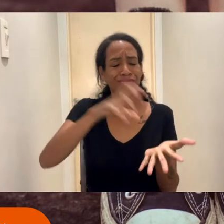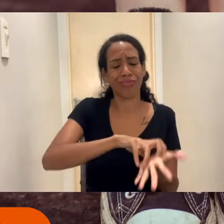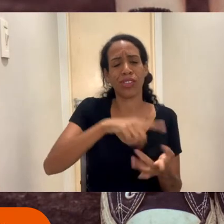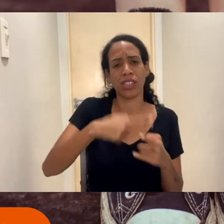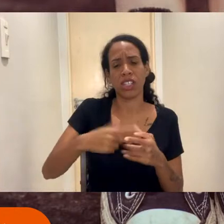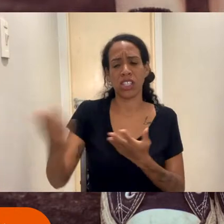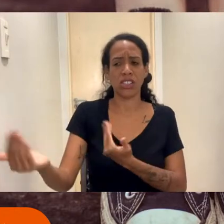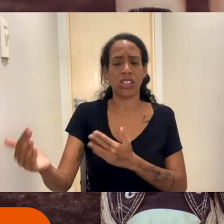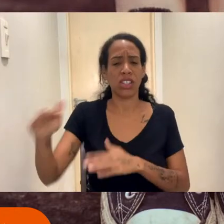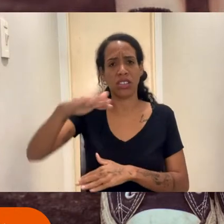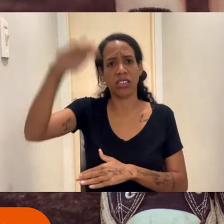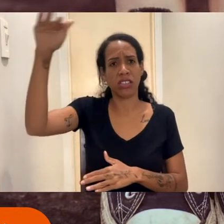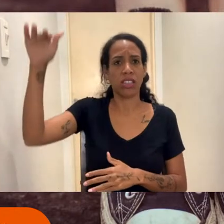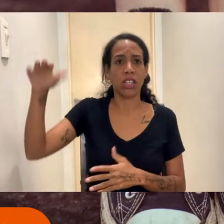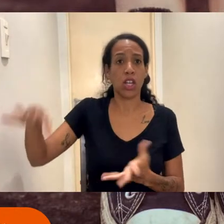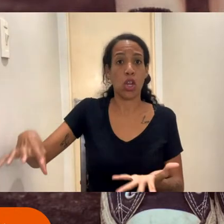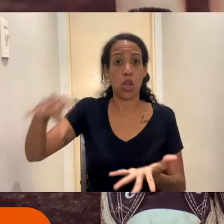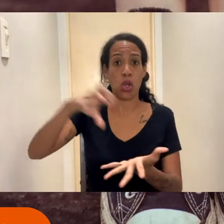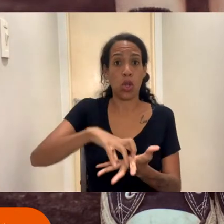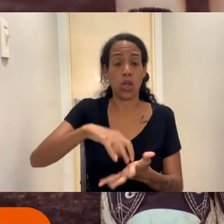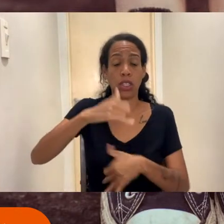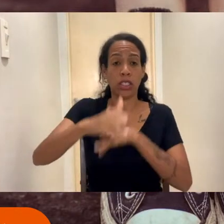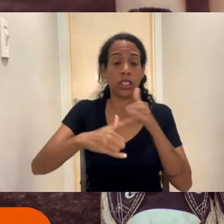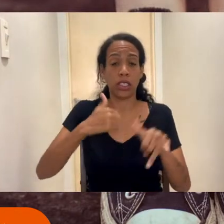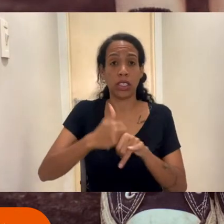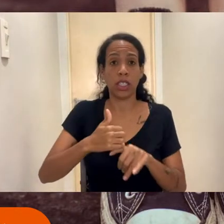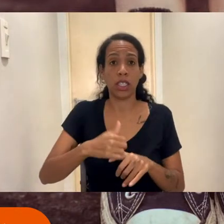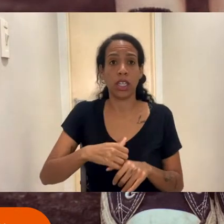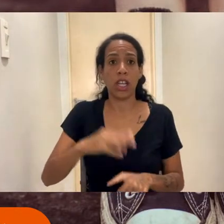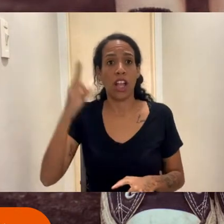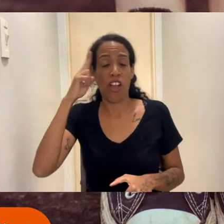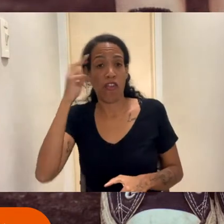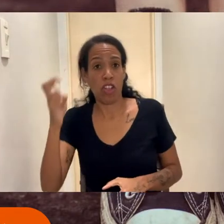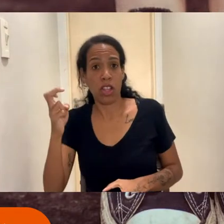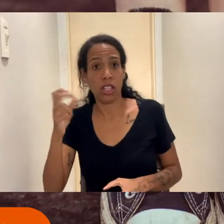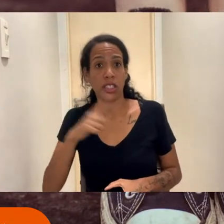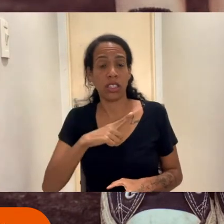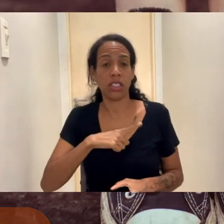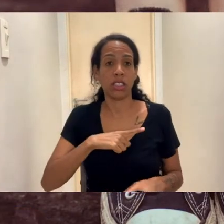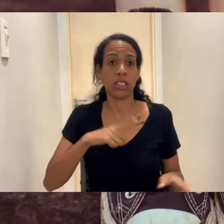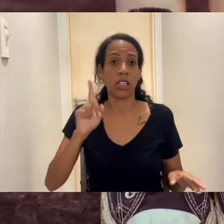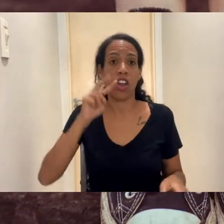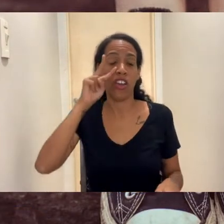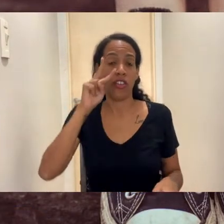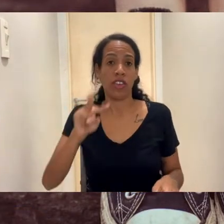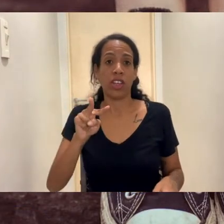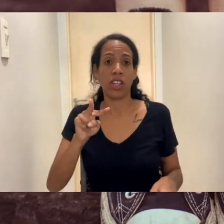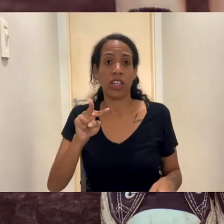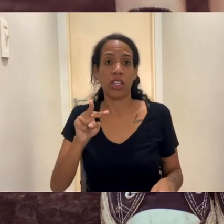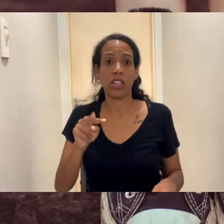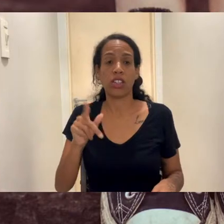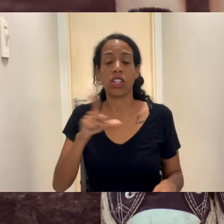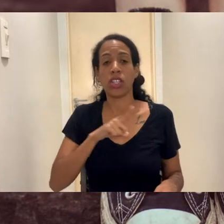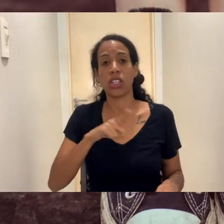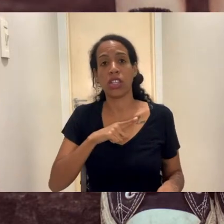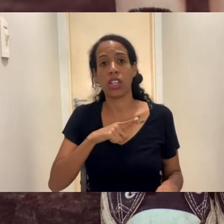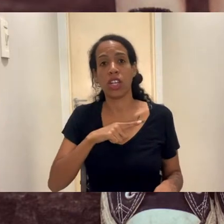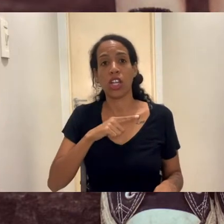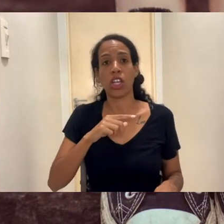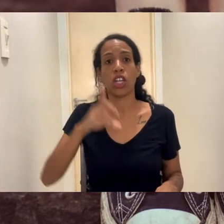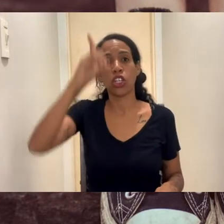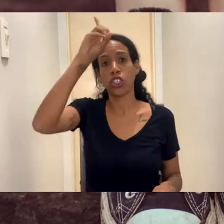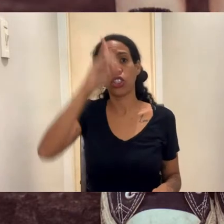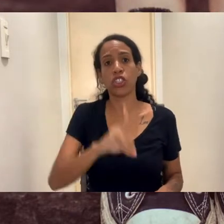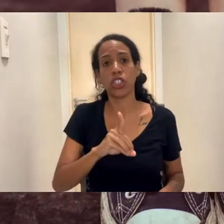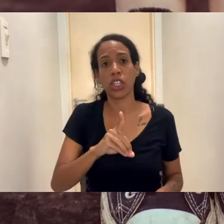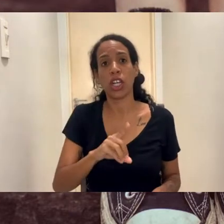estão inseridos no sistema de maneira violenta, não são vistos como sujeito de direitos, tanto por